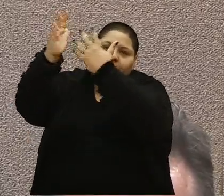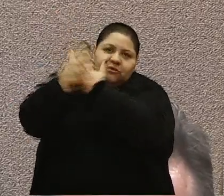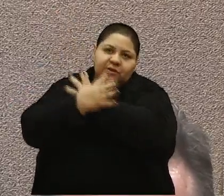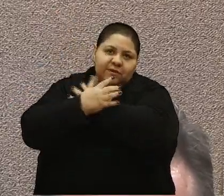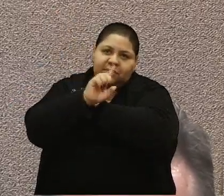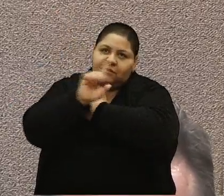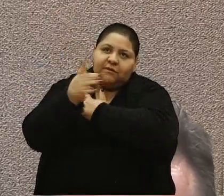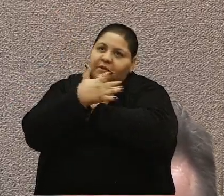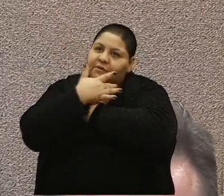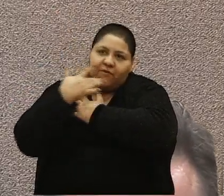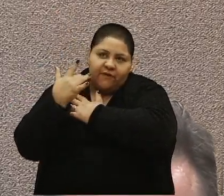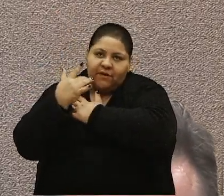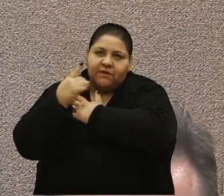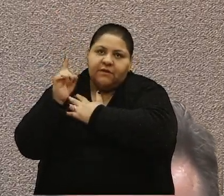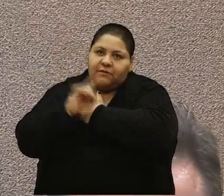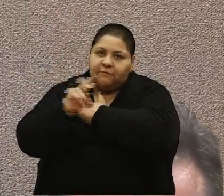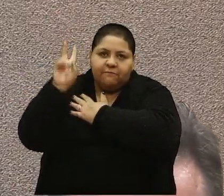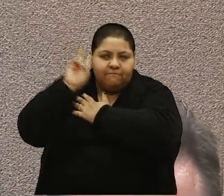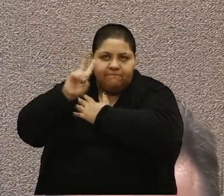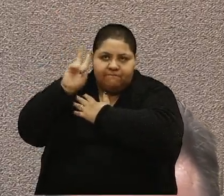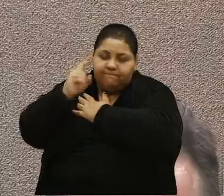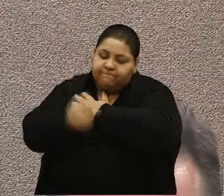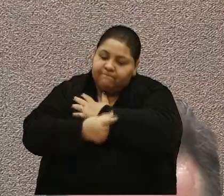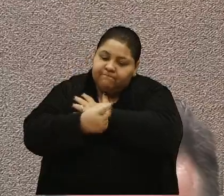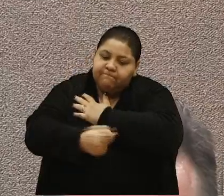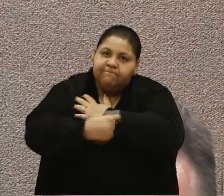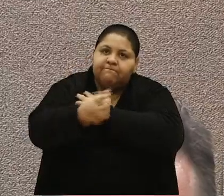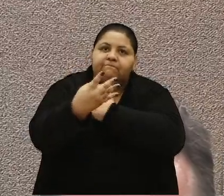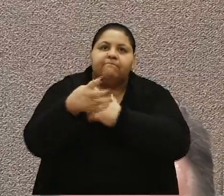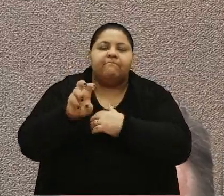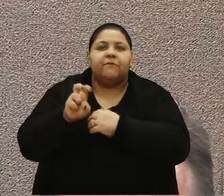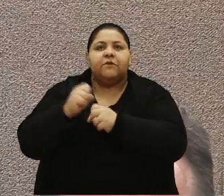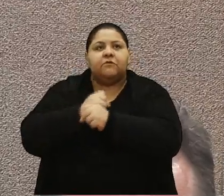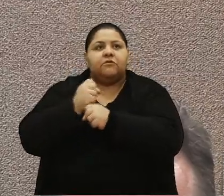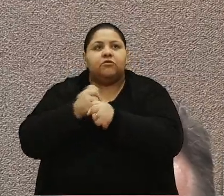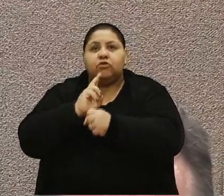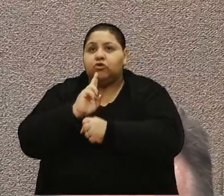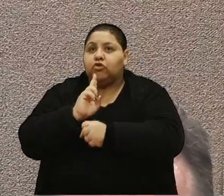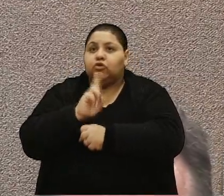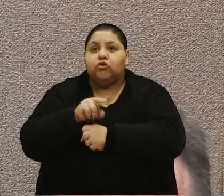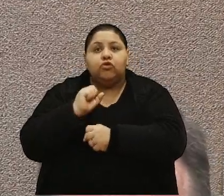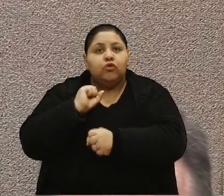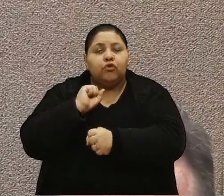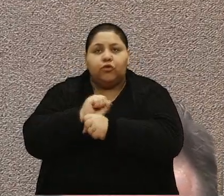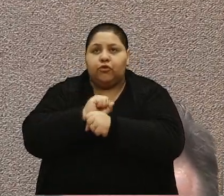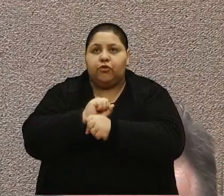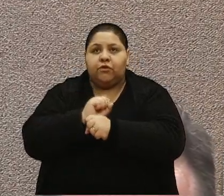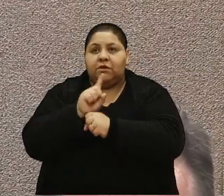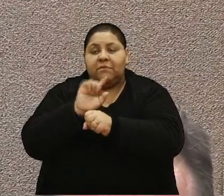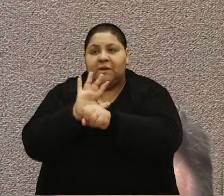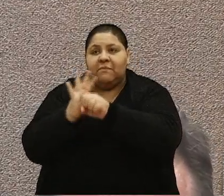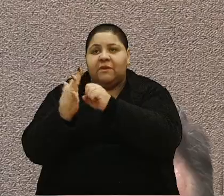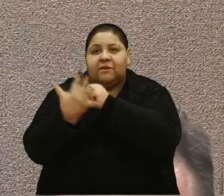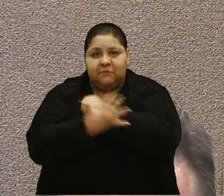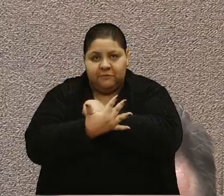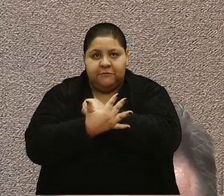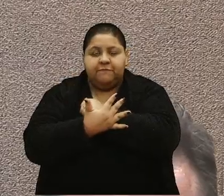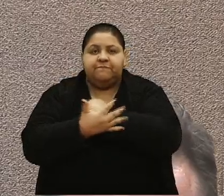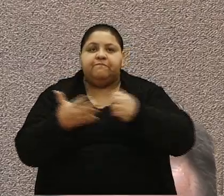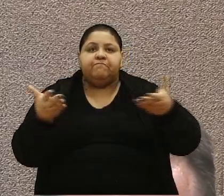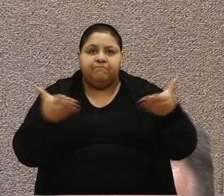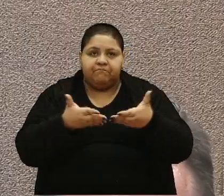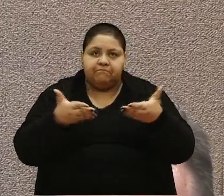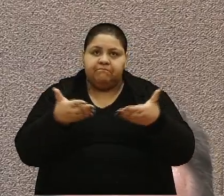fácil, é uma história que se perpetuou por 45 anos, nunca parou nesses 45 anos. nem na pandemia.